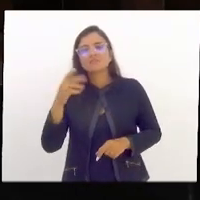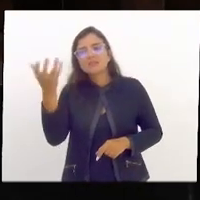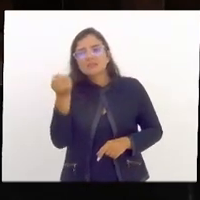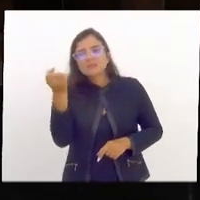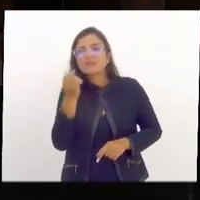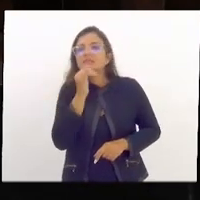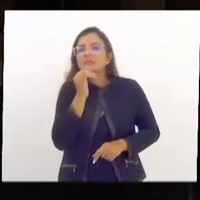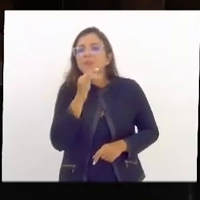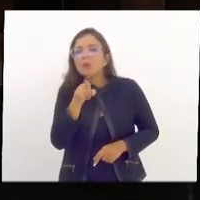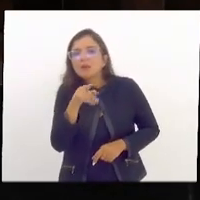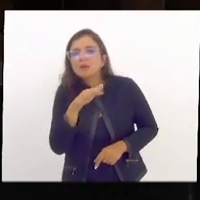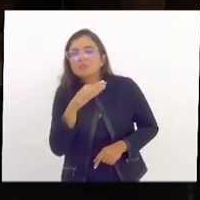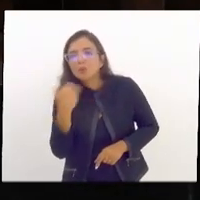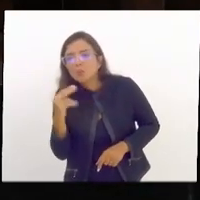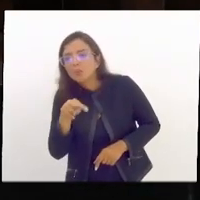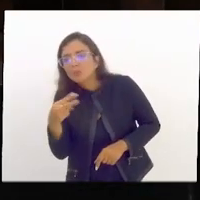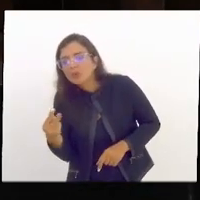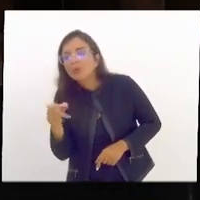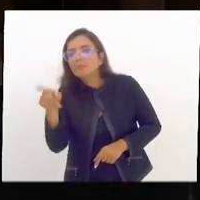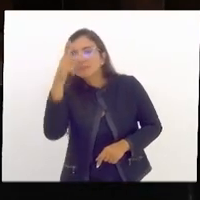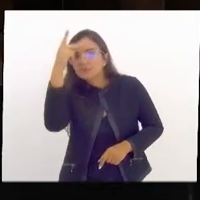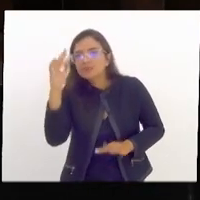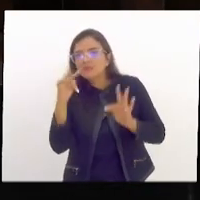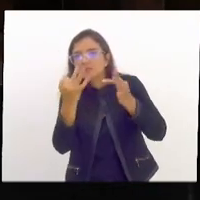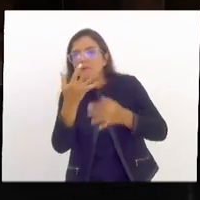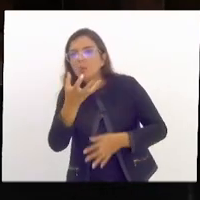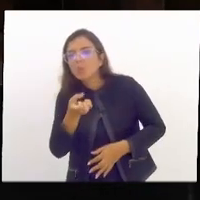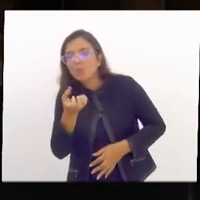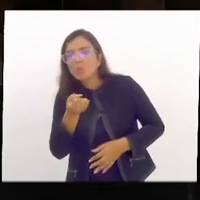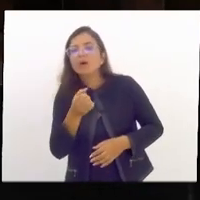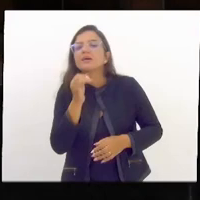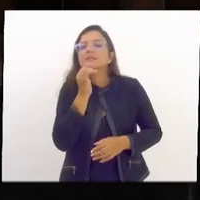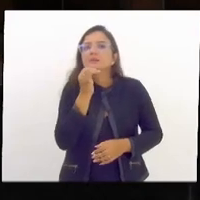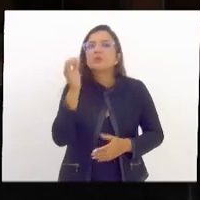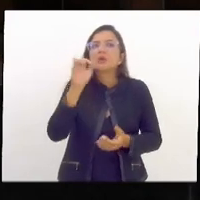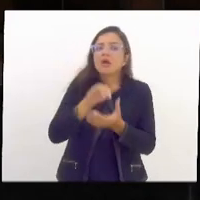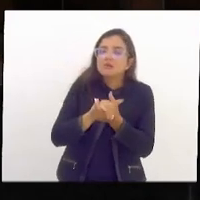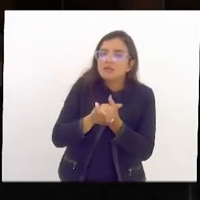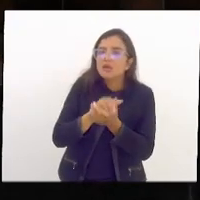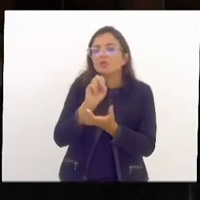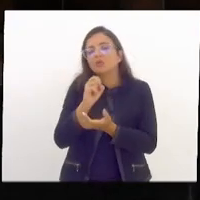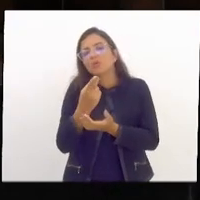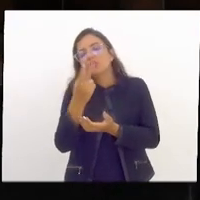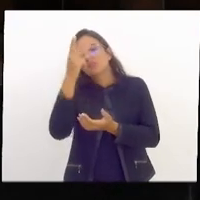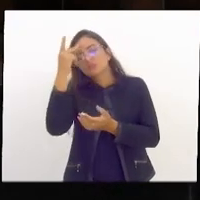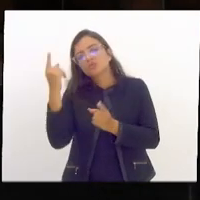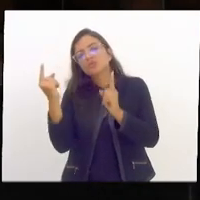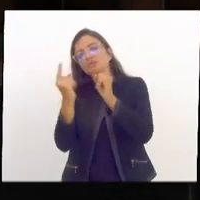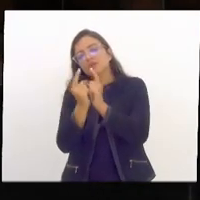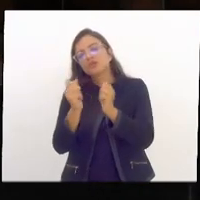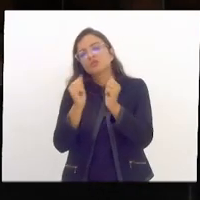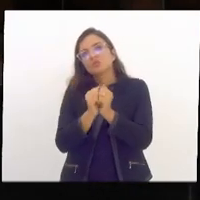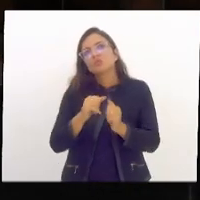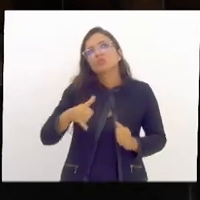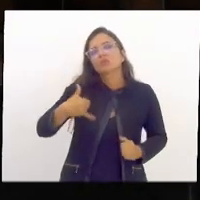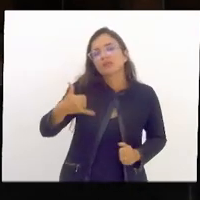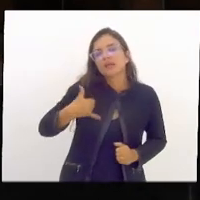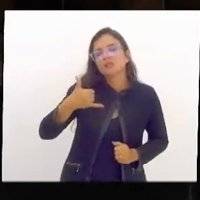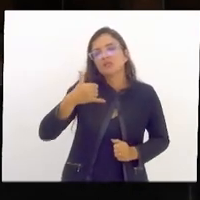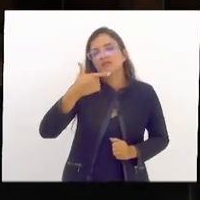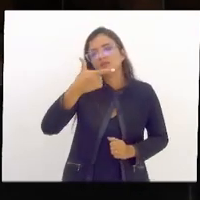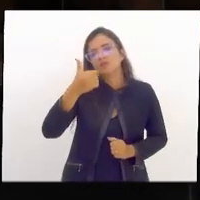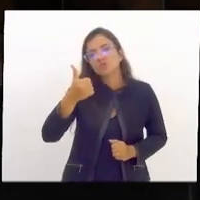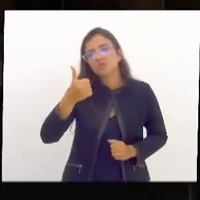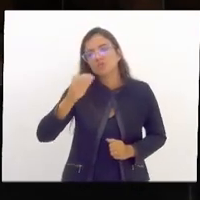Serão dependentes do plano o cônjuge ou o convivente, o filho menor de 21 anos ou